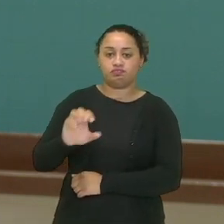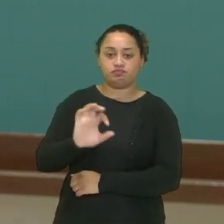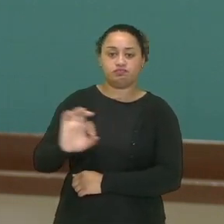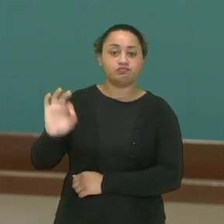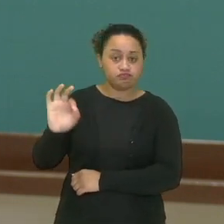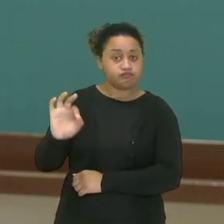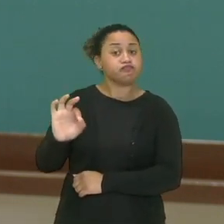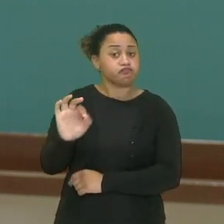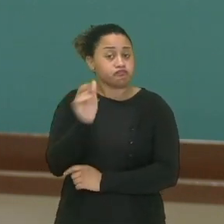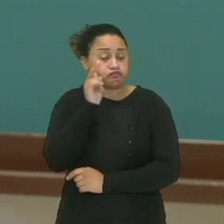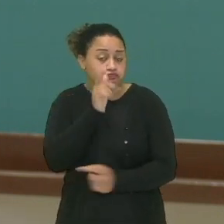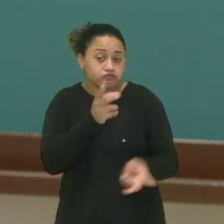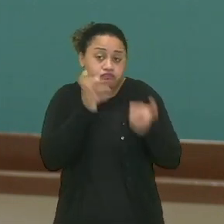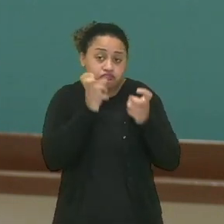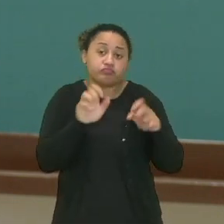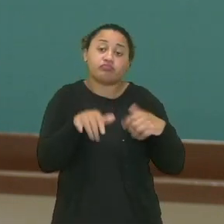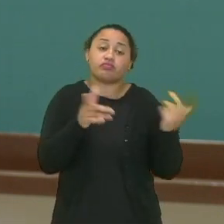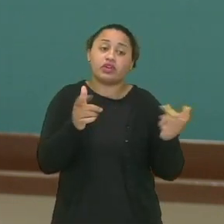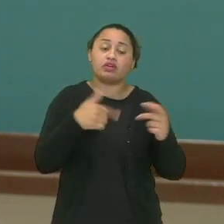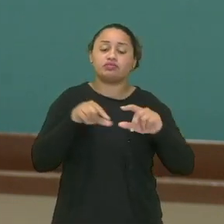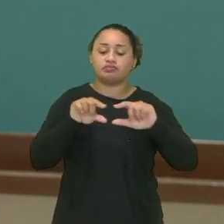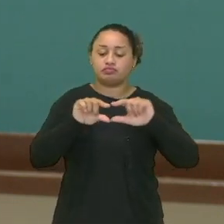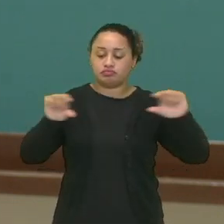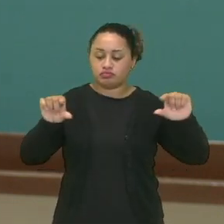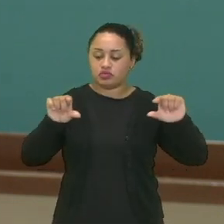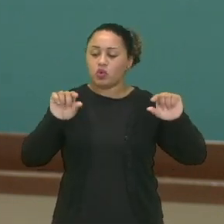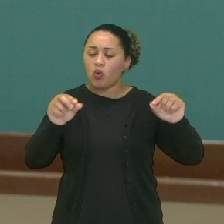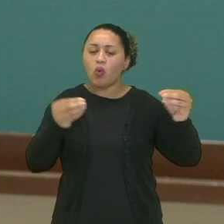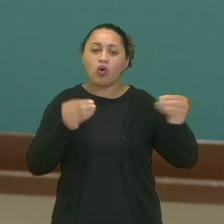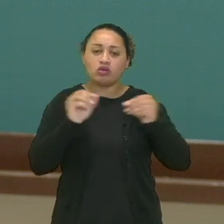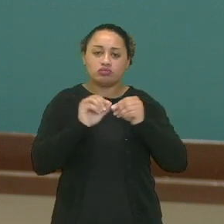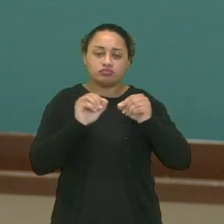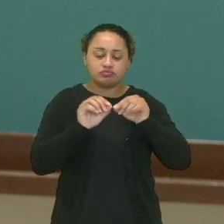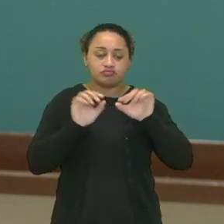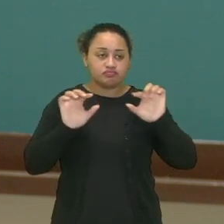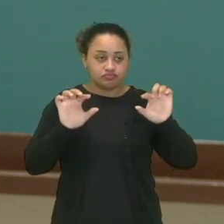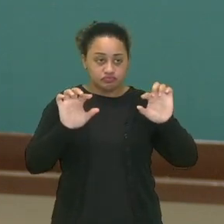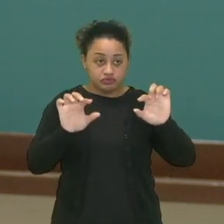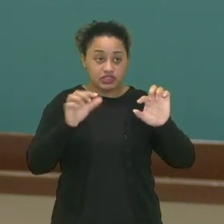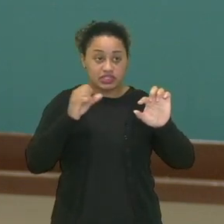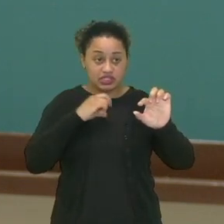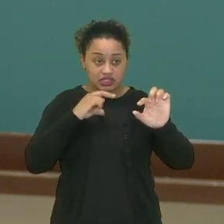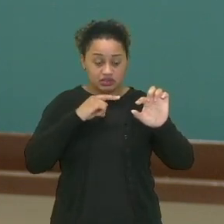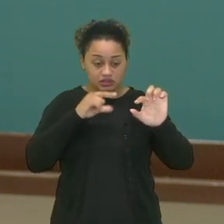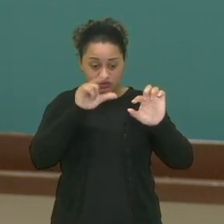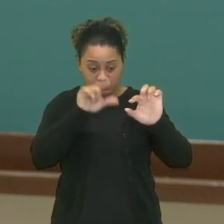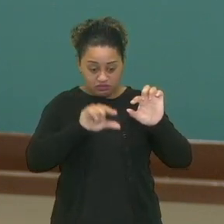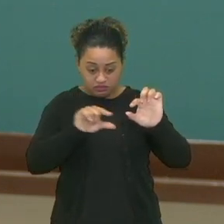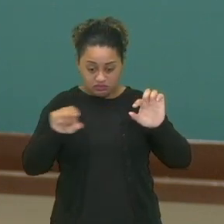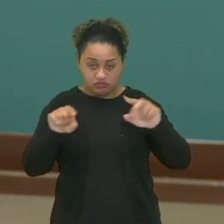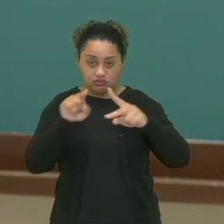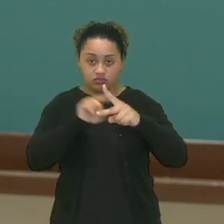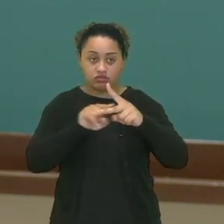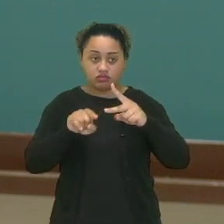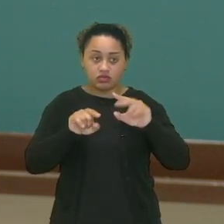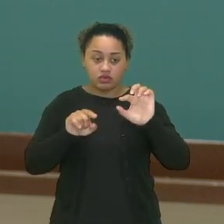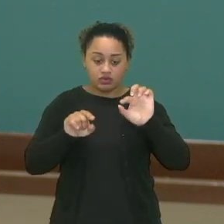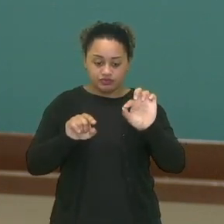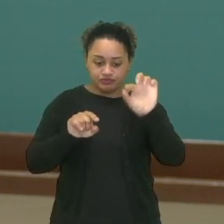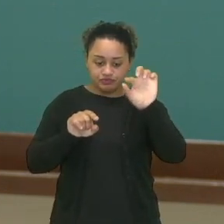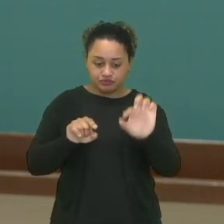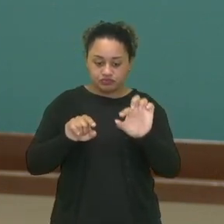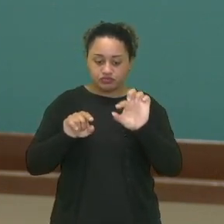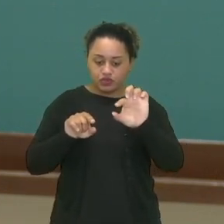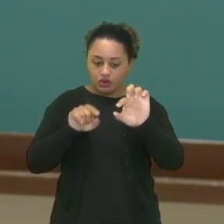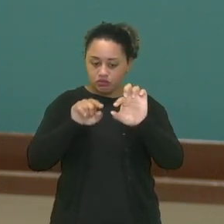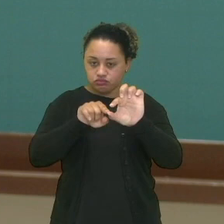155 graus, tá? Então, o transferidor, como que a gente faz? A gente vai lá, se a gente tem a angulação, a gente pega o centro do transferidor